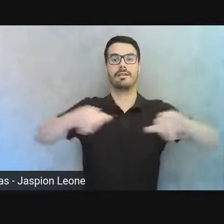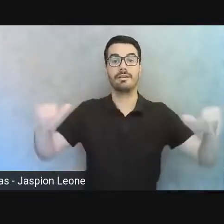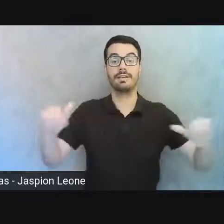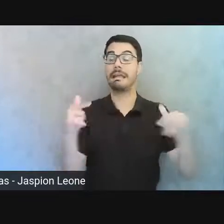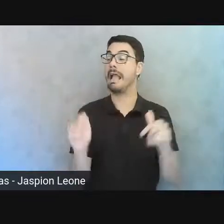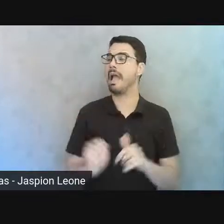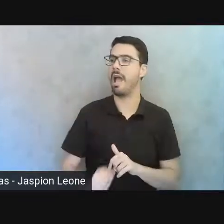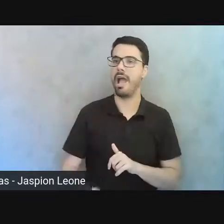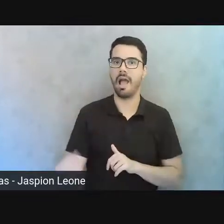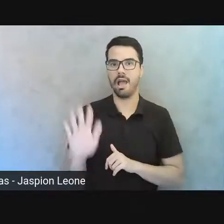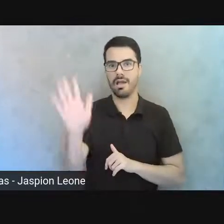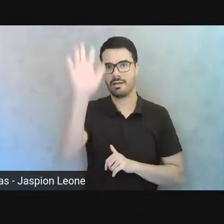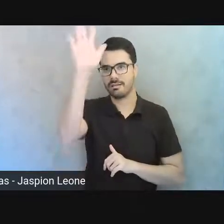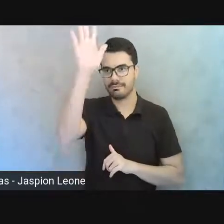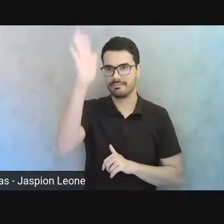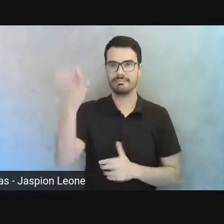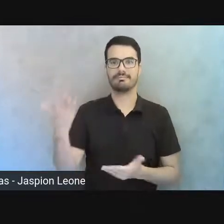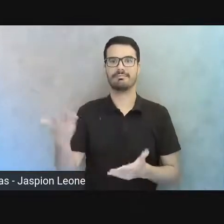sendo